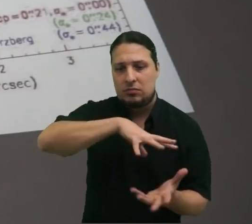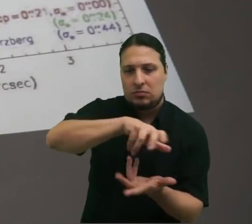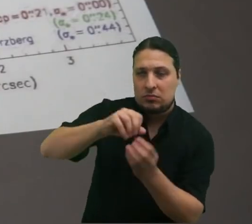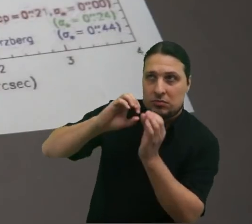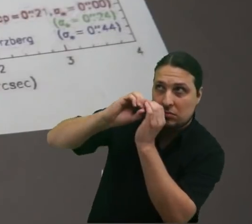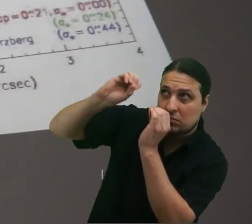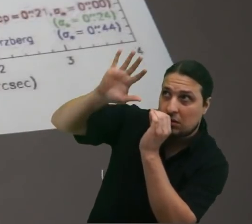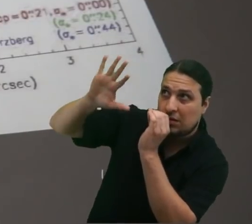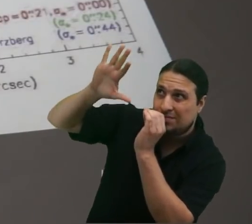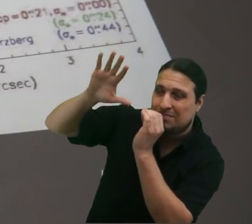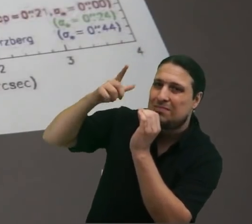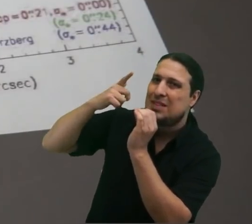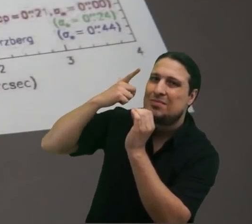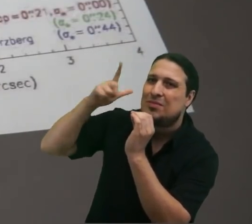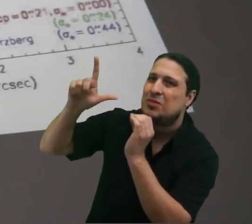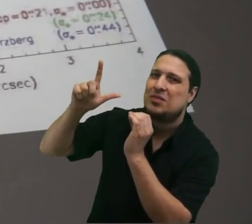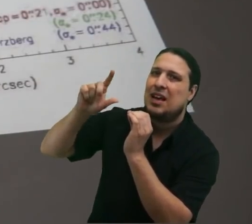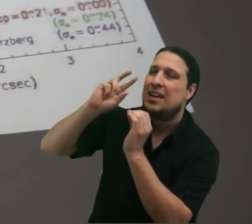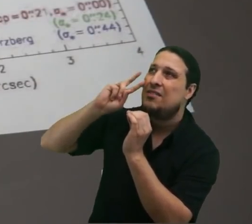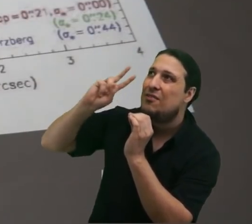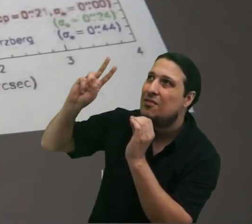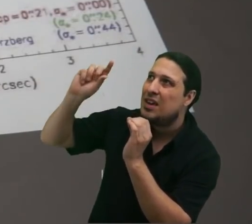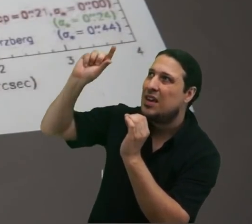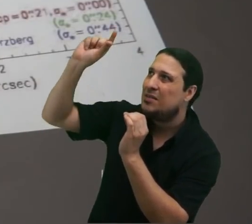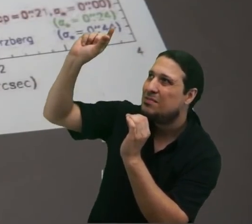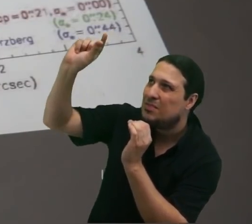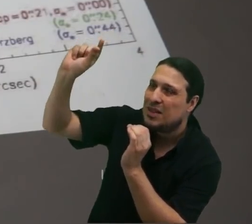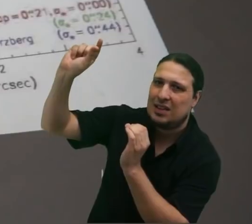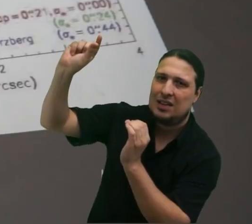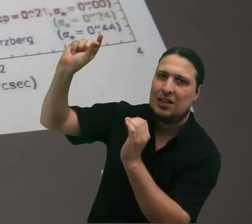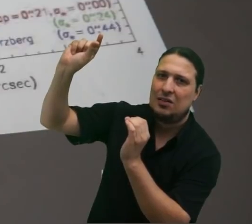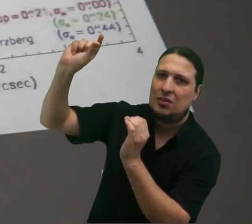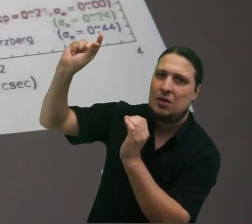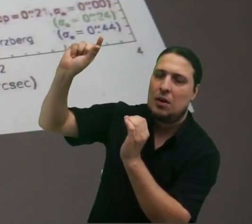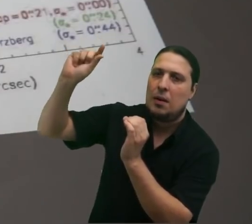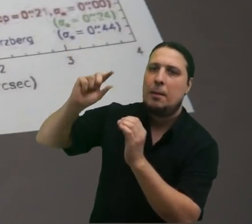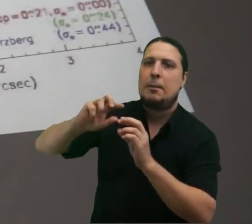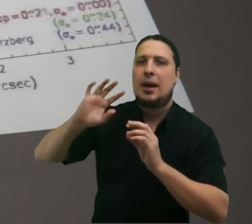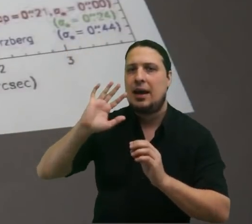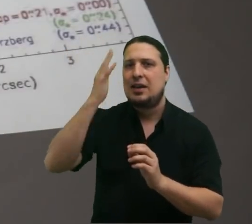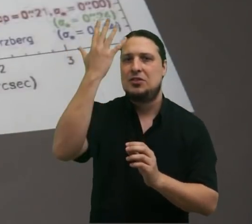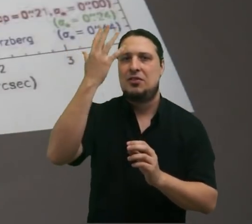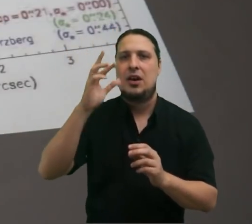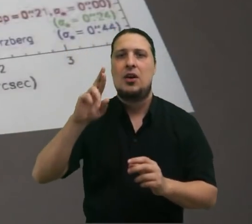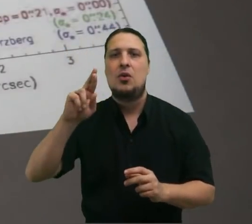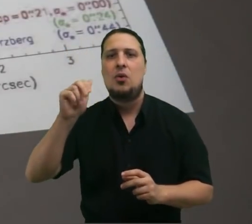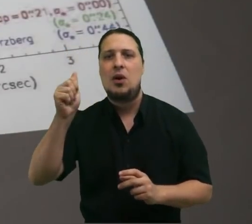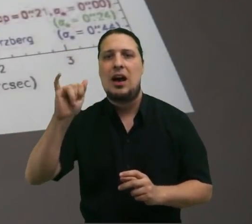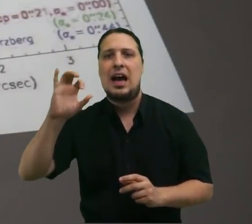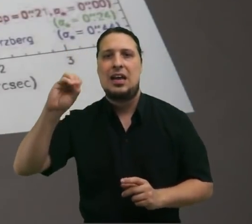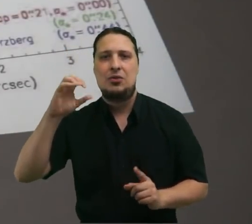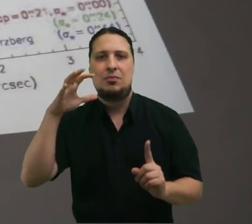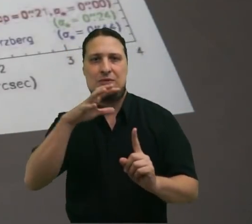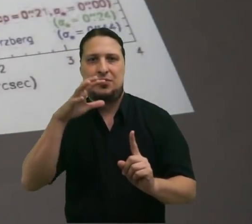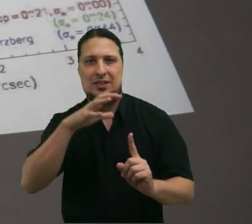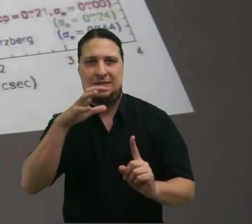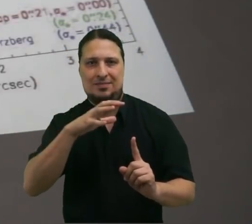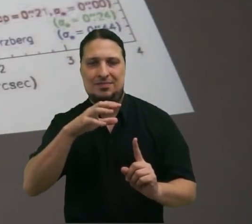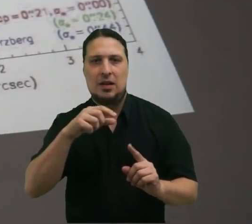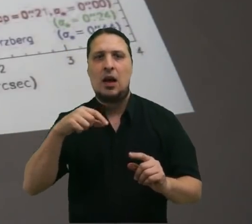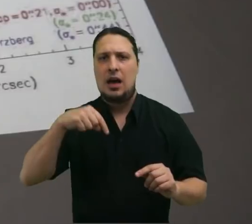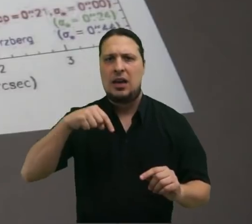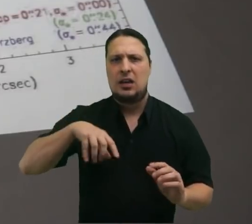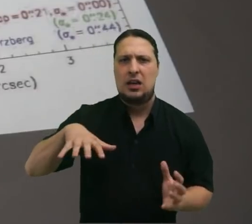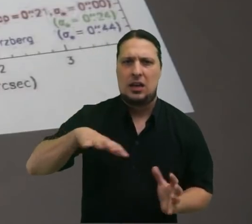ponto verde. E aí, esses aqui são estrelas que estão perto do raio de influência. A mesma coisa aqui, ó, tu tem pontos que estão fora